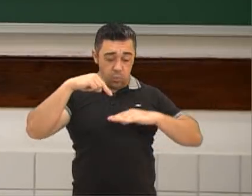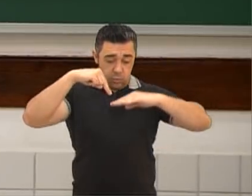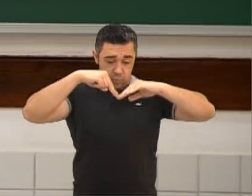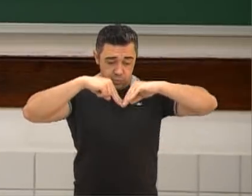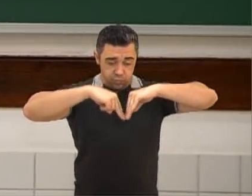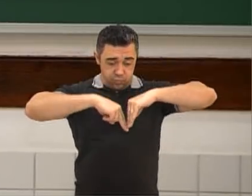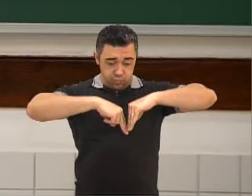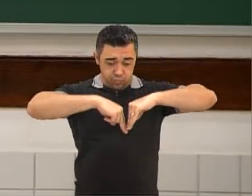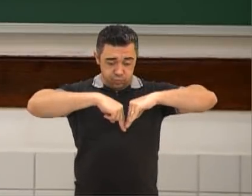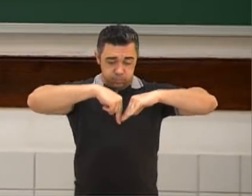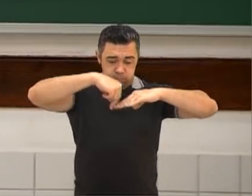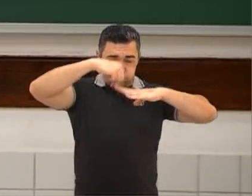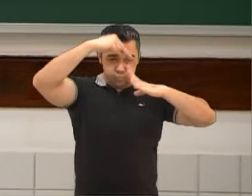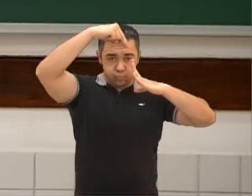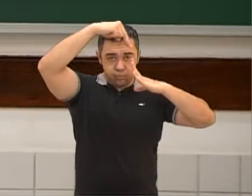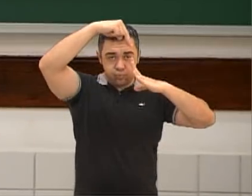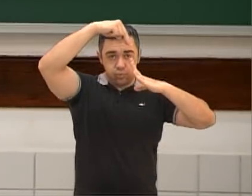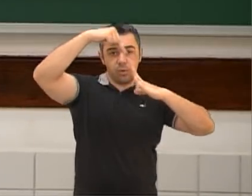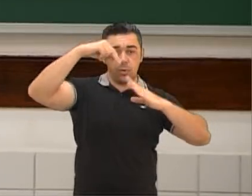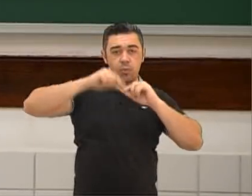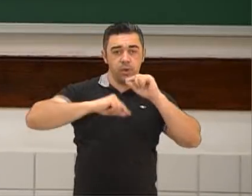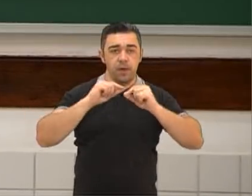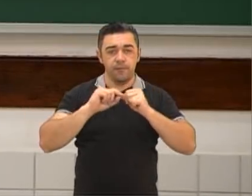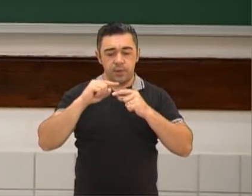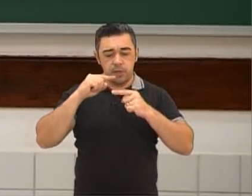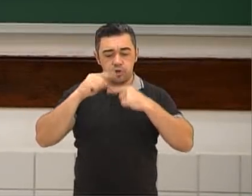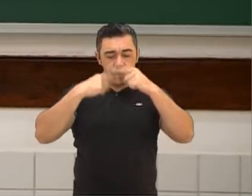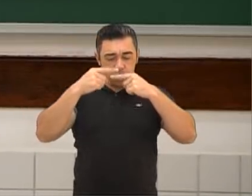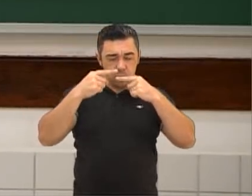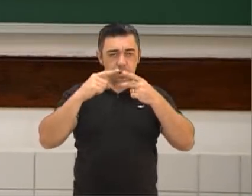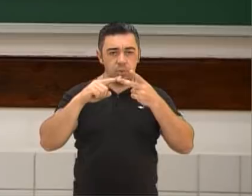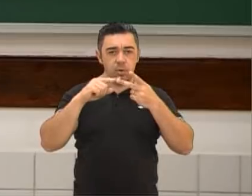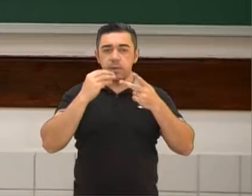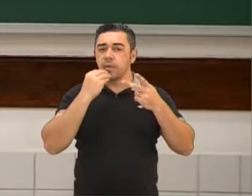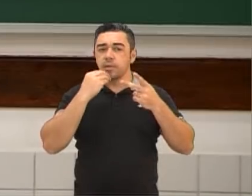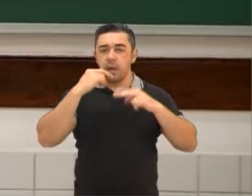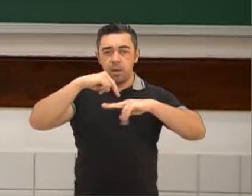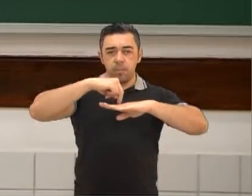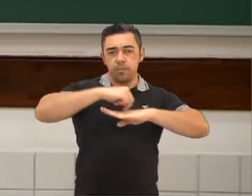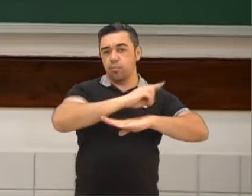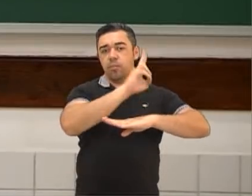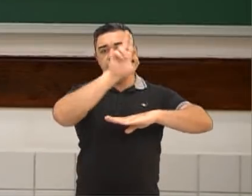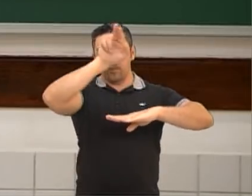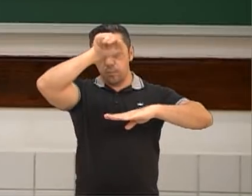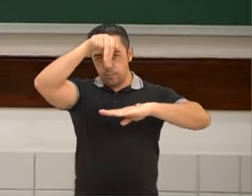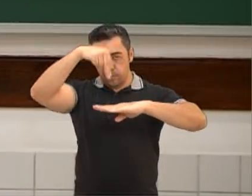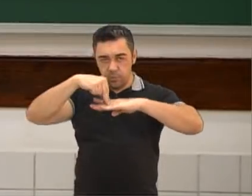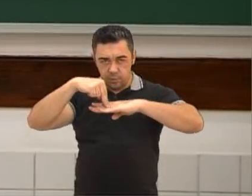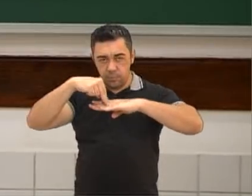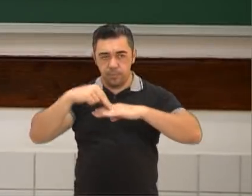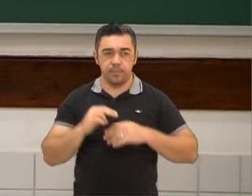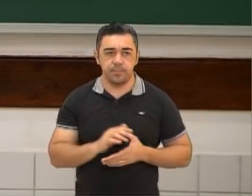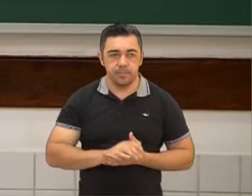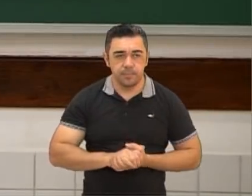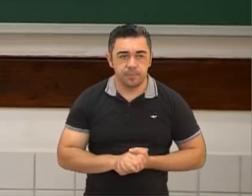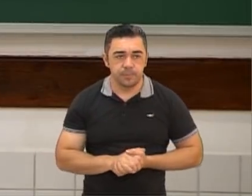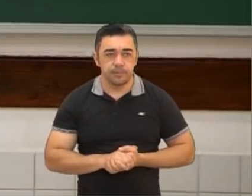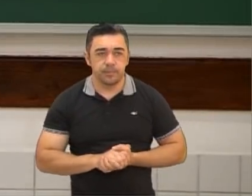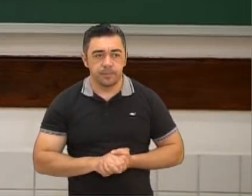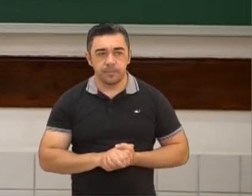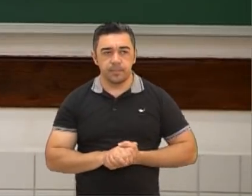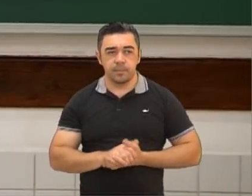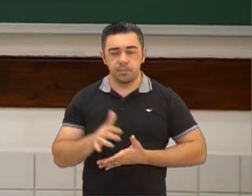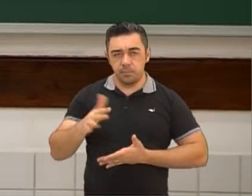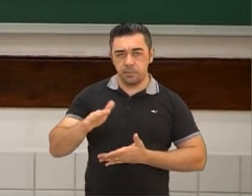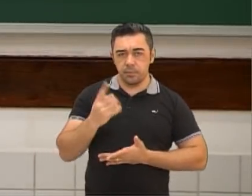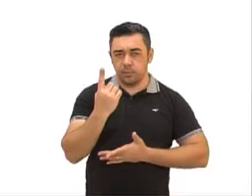da cama elástica para girar ou para tentar até virar um mortal, né, no ar. Em